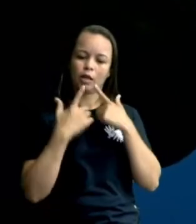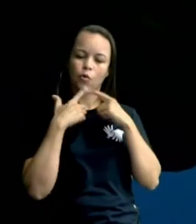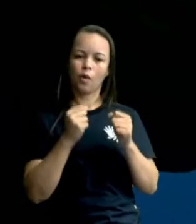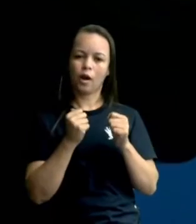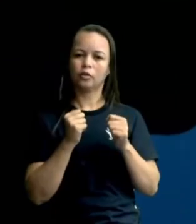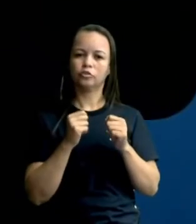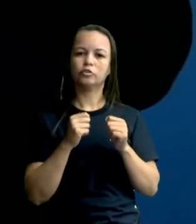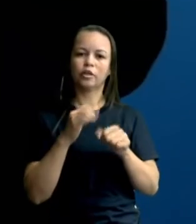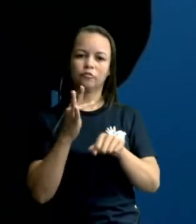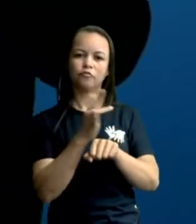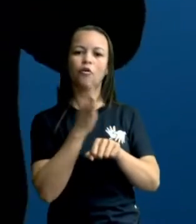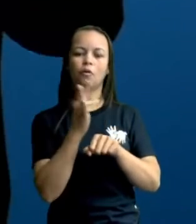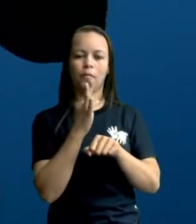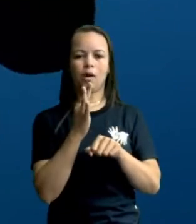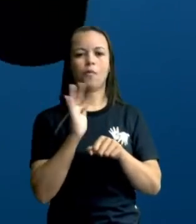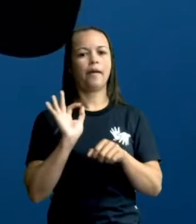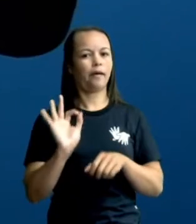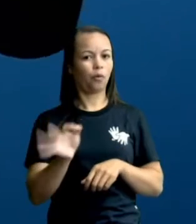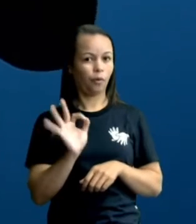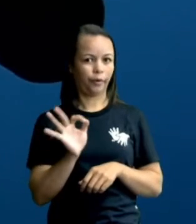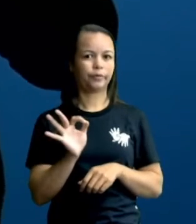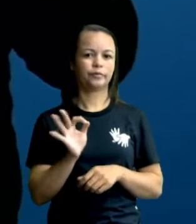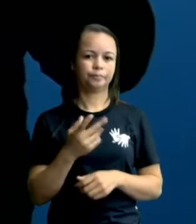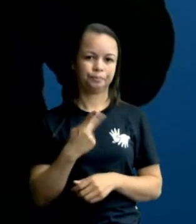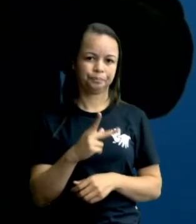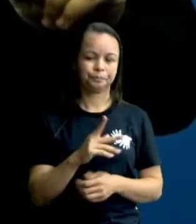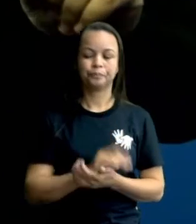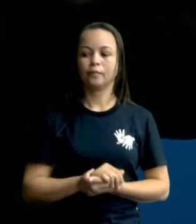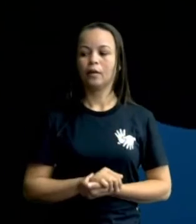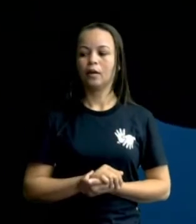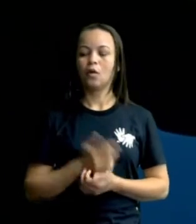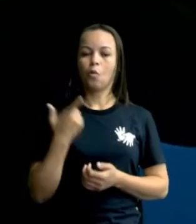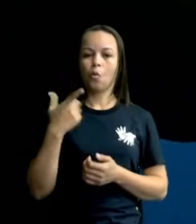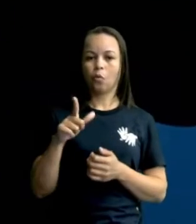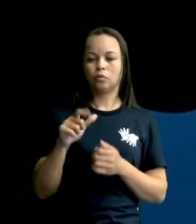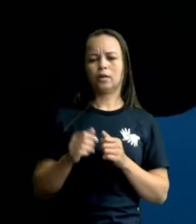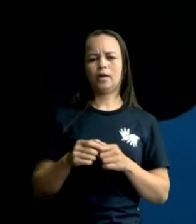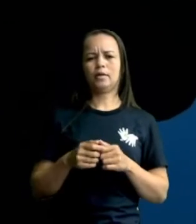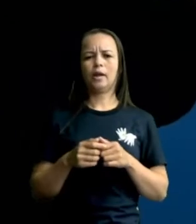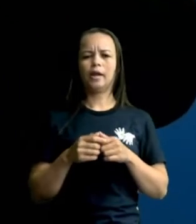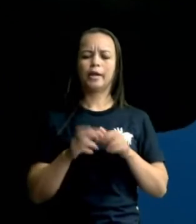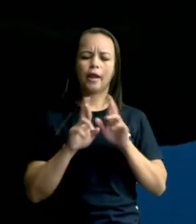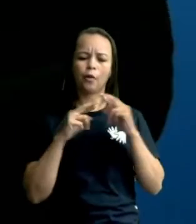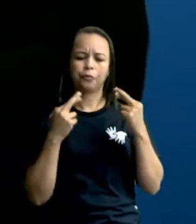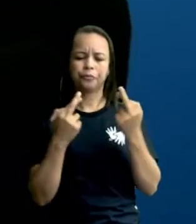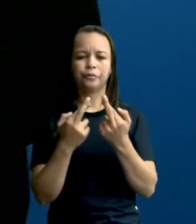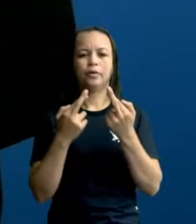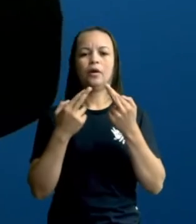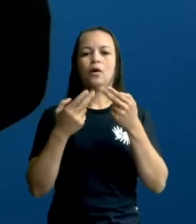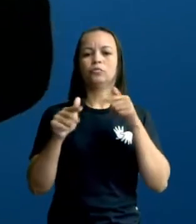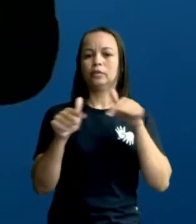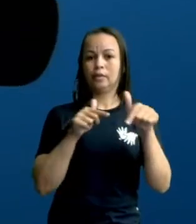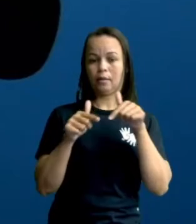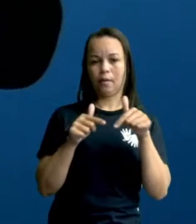porque ela é a correta, tá bom, gente? Outra, em reuniões de trabalho e entrevistas de